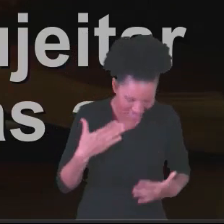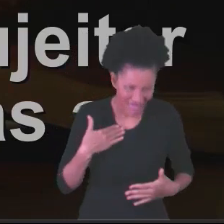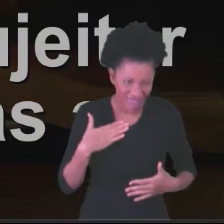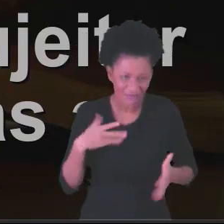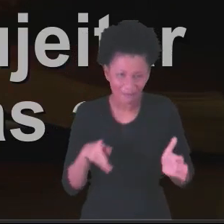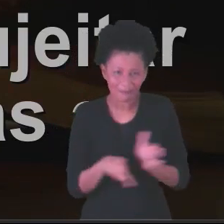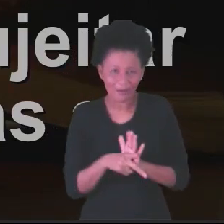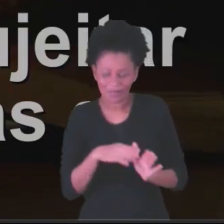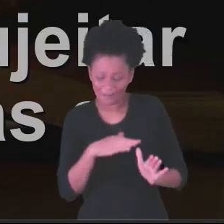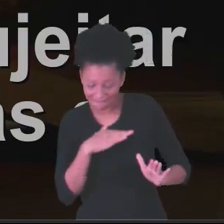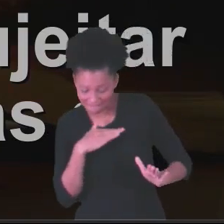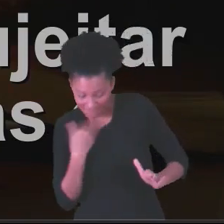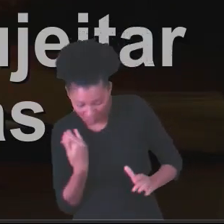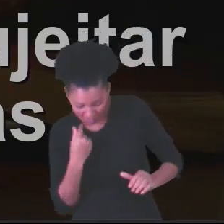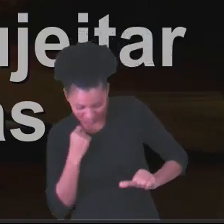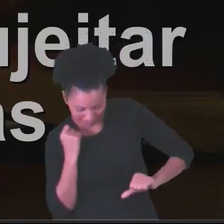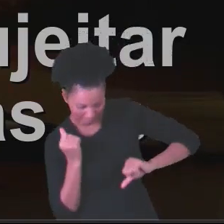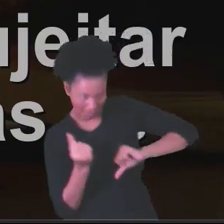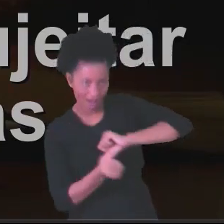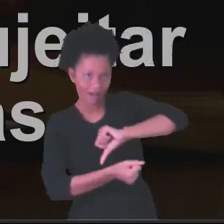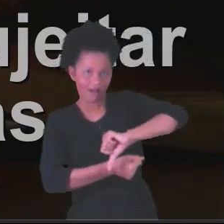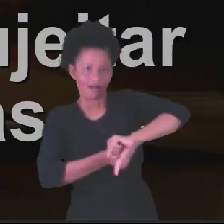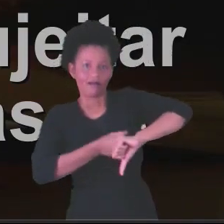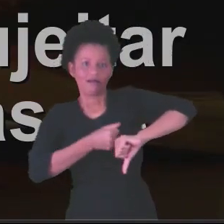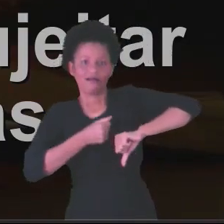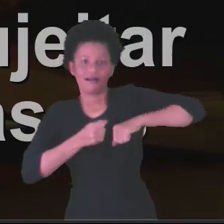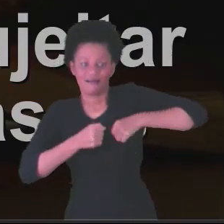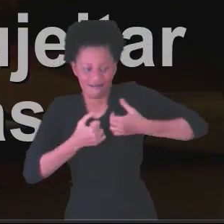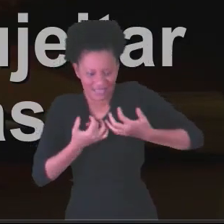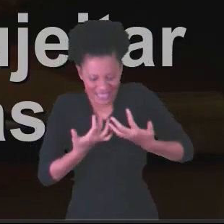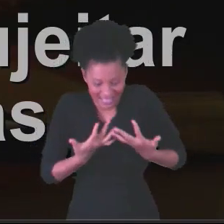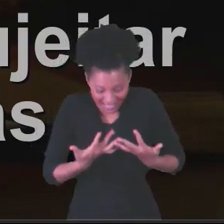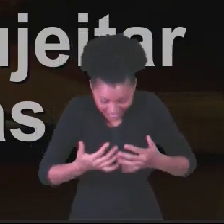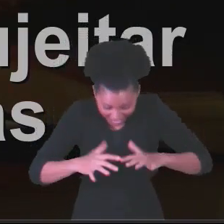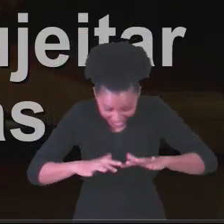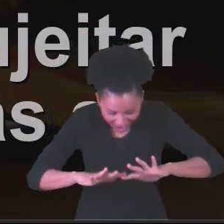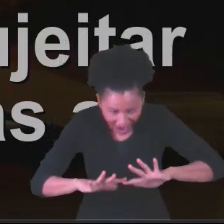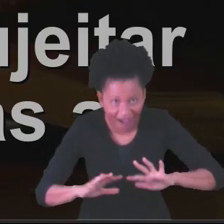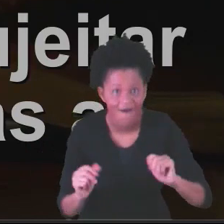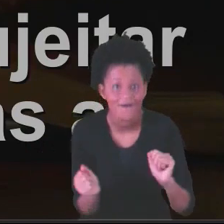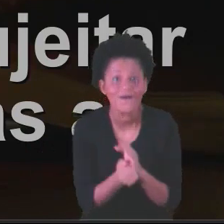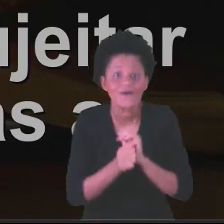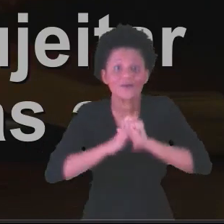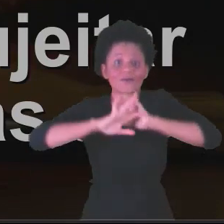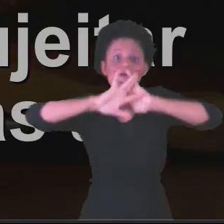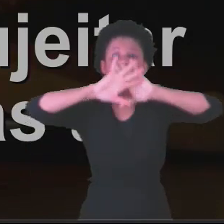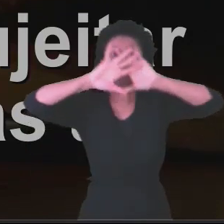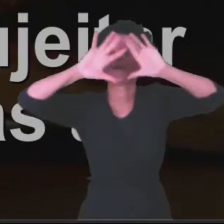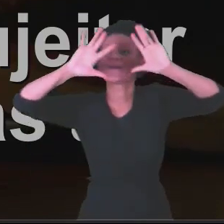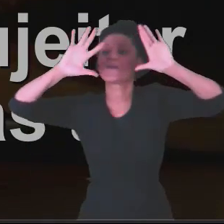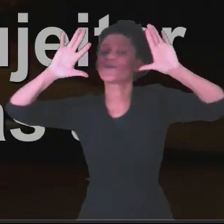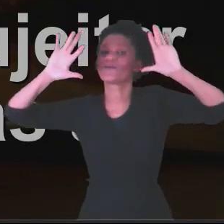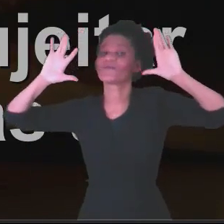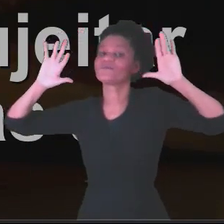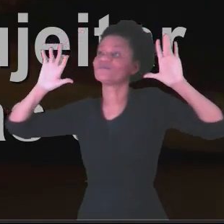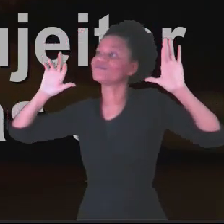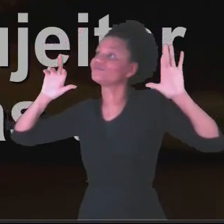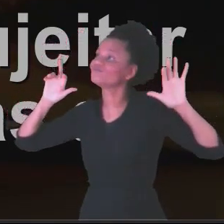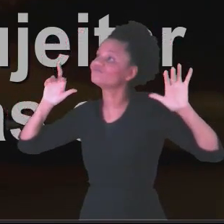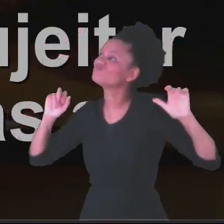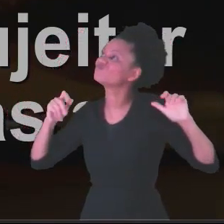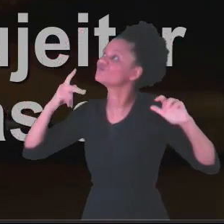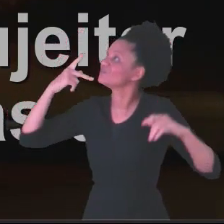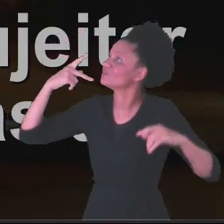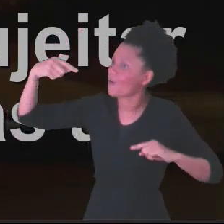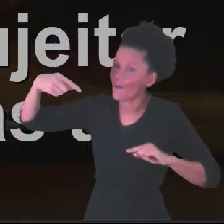modificado para ser conforme o seu corpo glorioso segundo seu eficaz